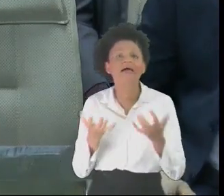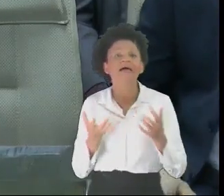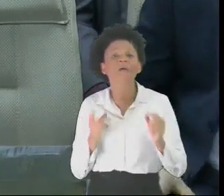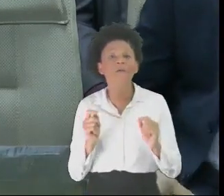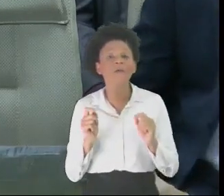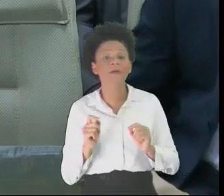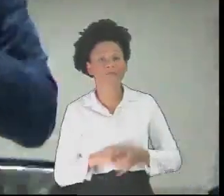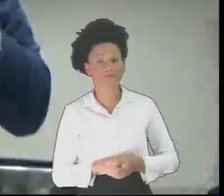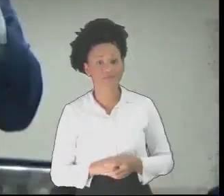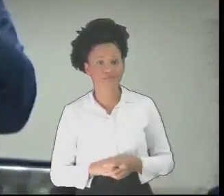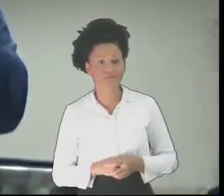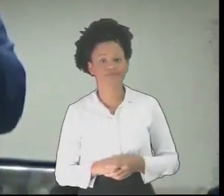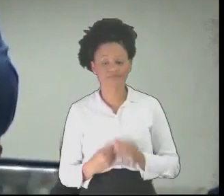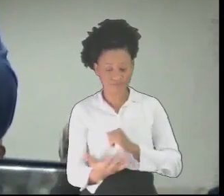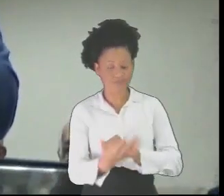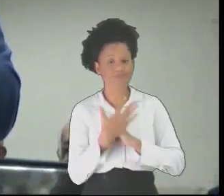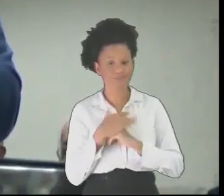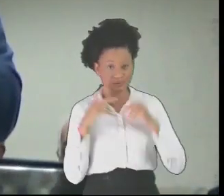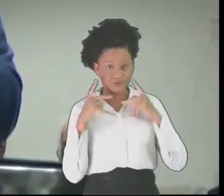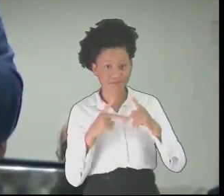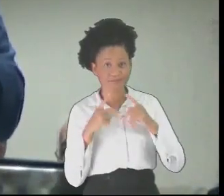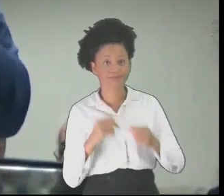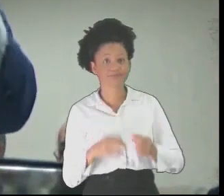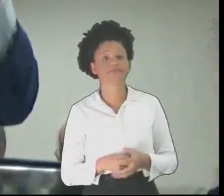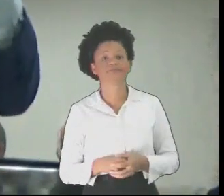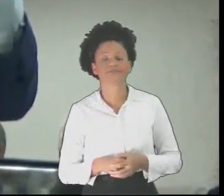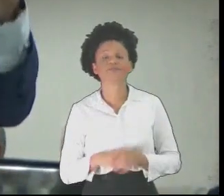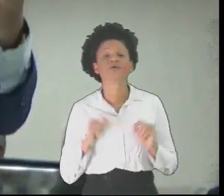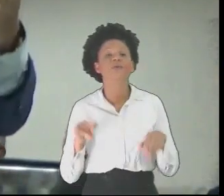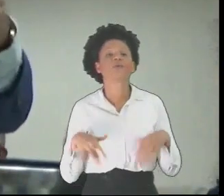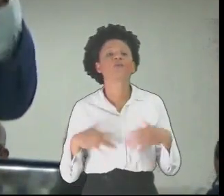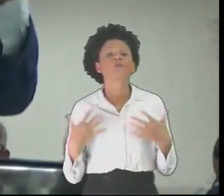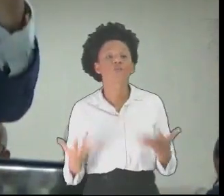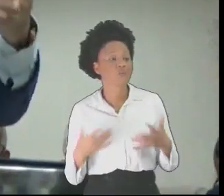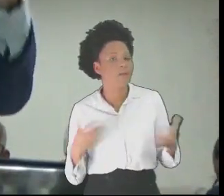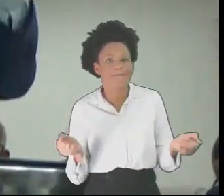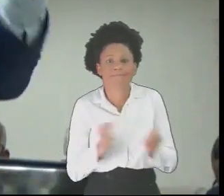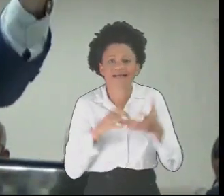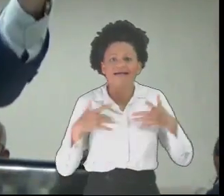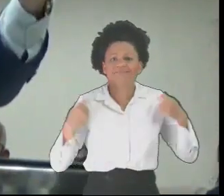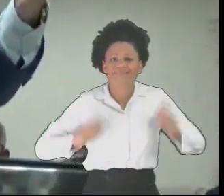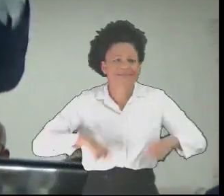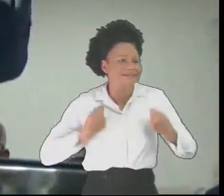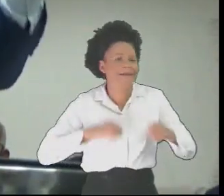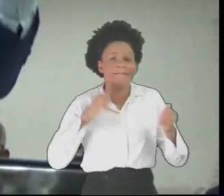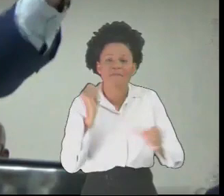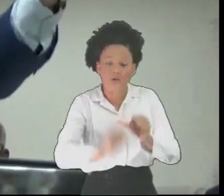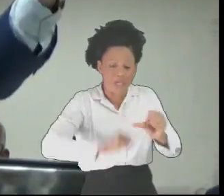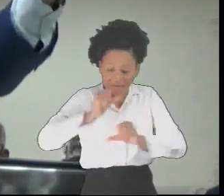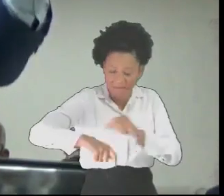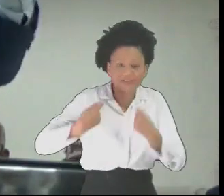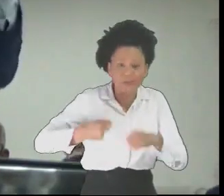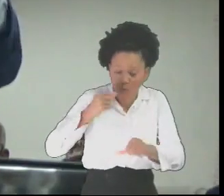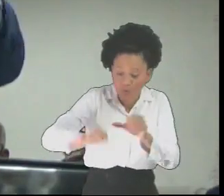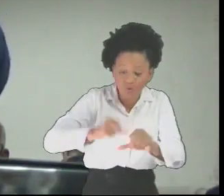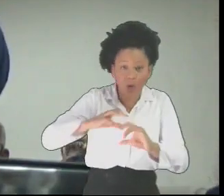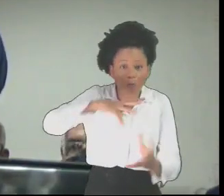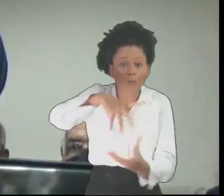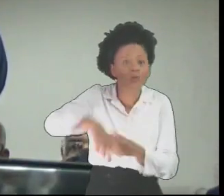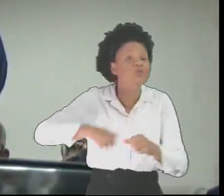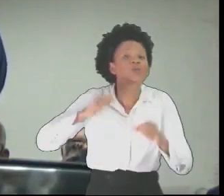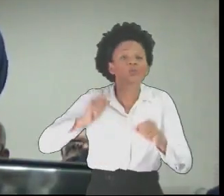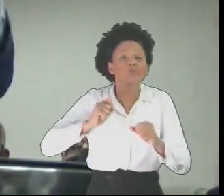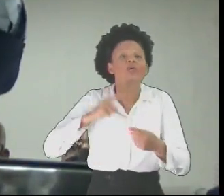hoje? Me ajude. Quais são os prodígios, os milagres, os sinais, as soluções que a humanidade quer